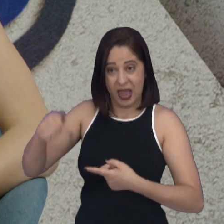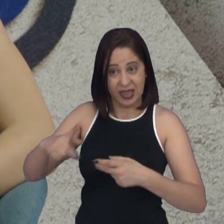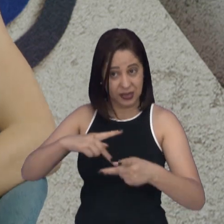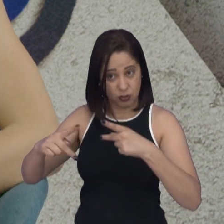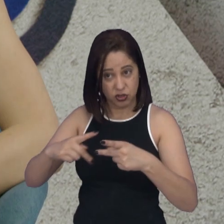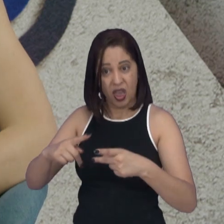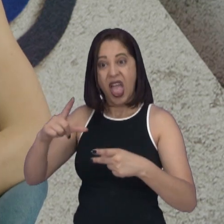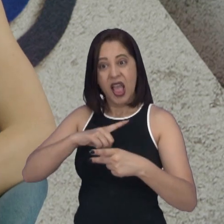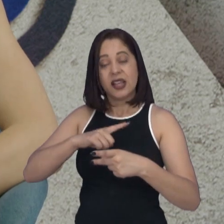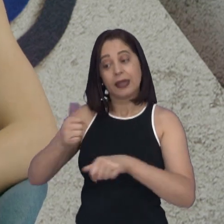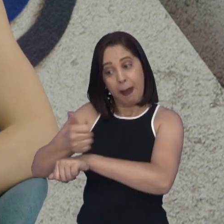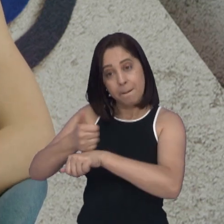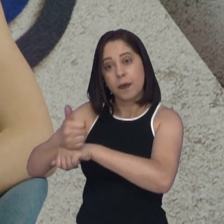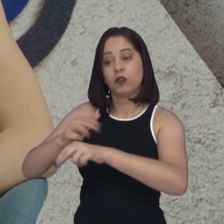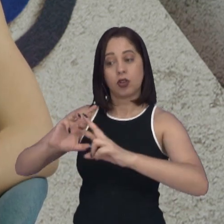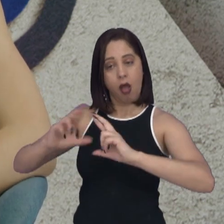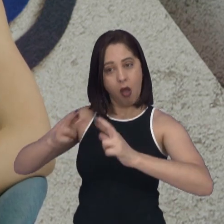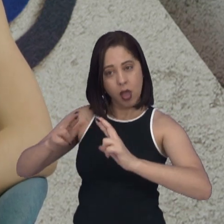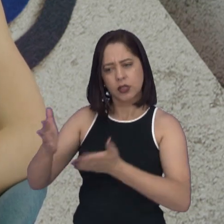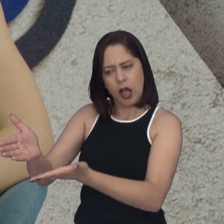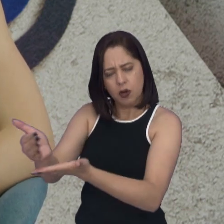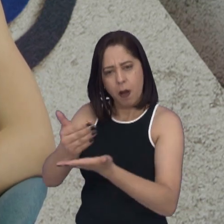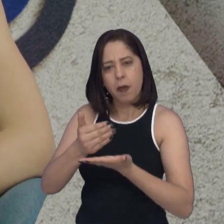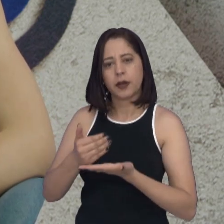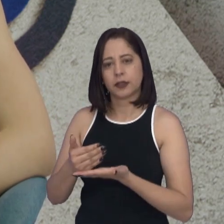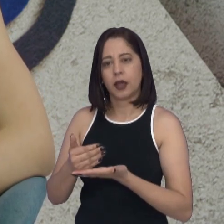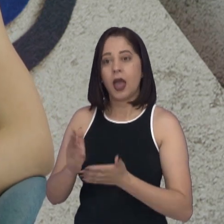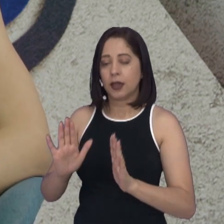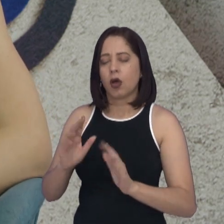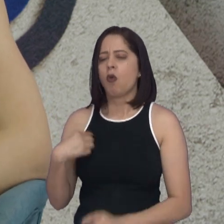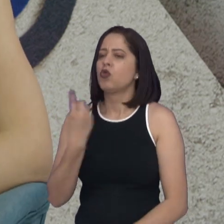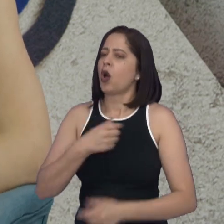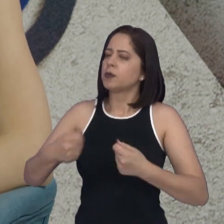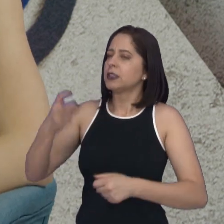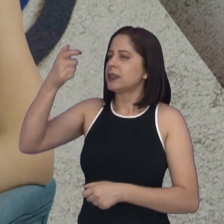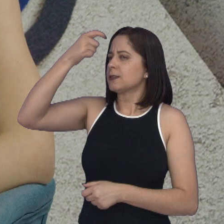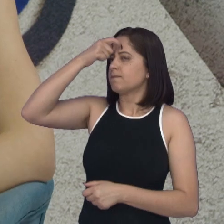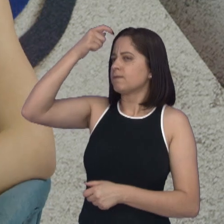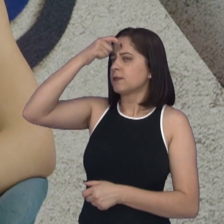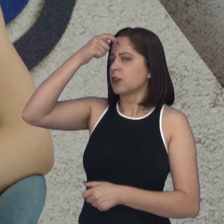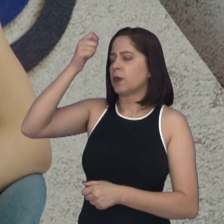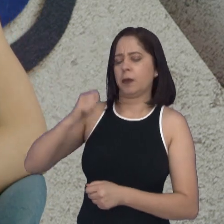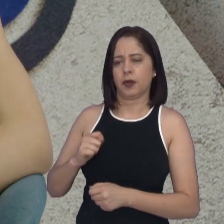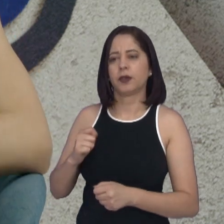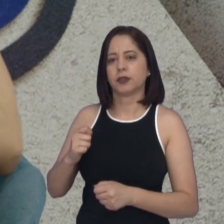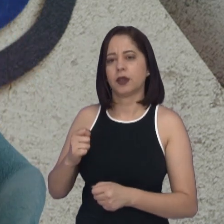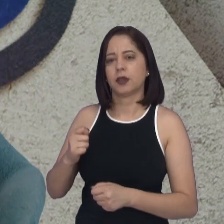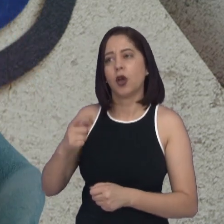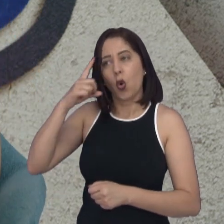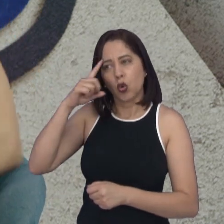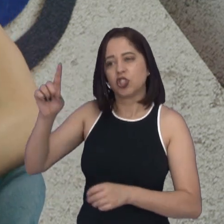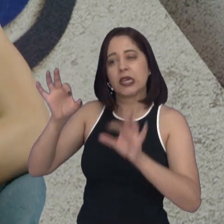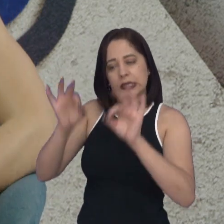não, né? Então, primeiro se conscientizar qual que é o dia da coleta seletiva do nosso bairro e deixar